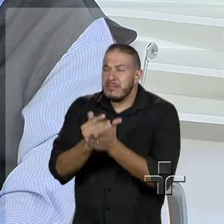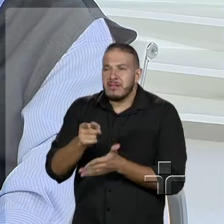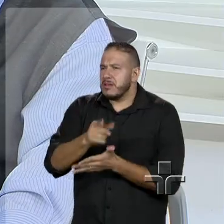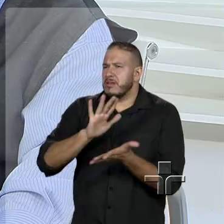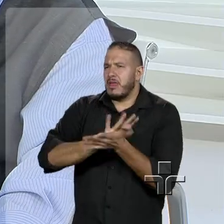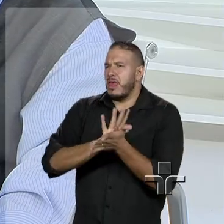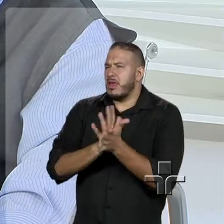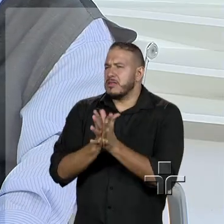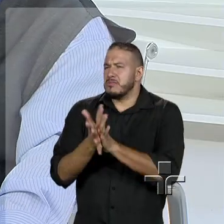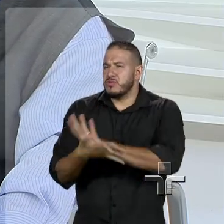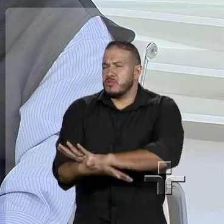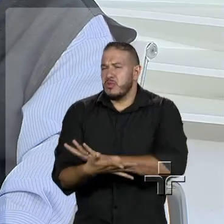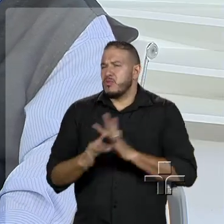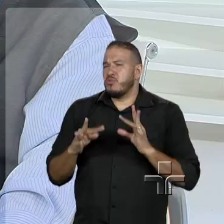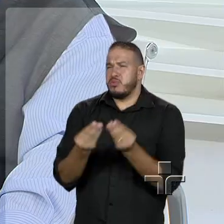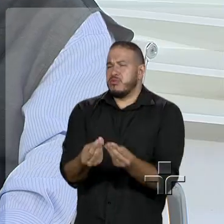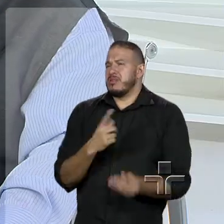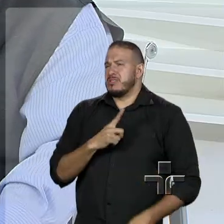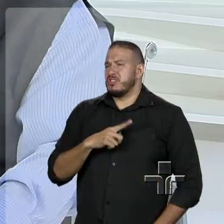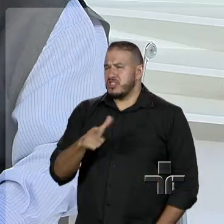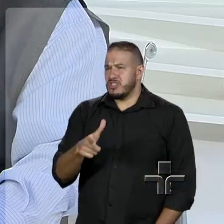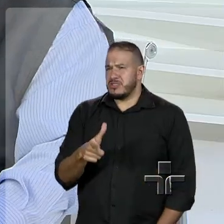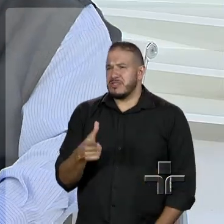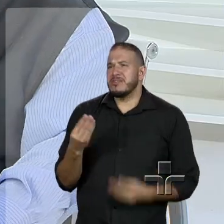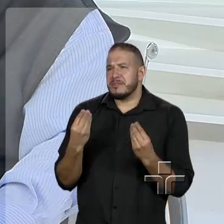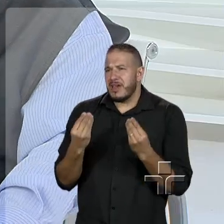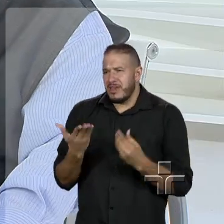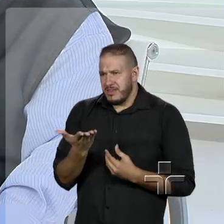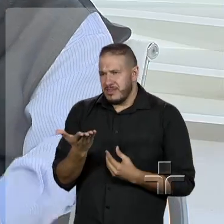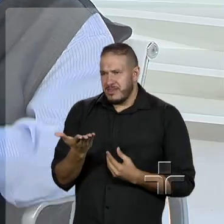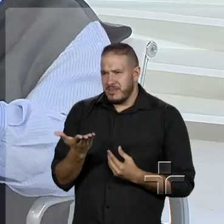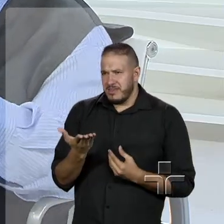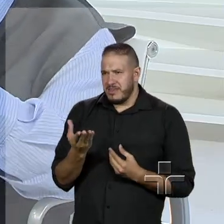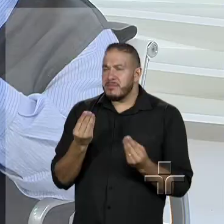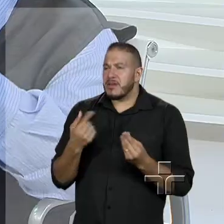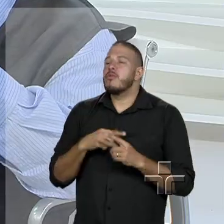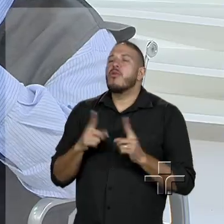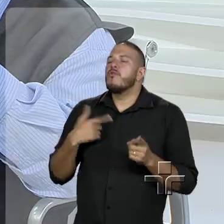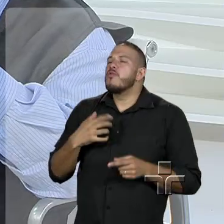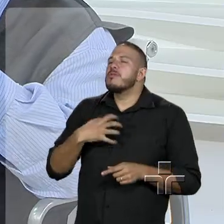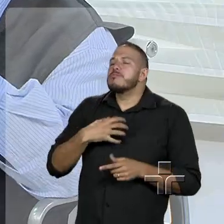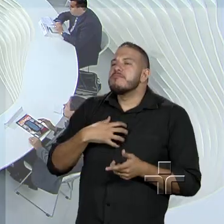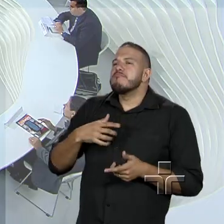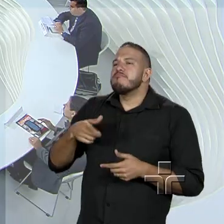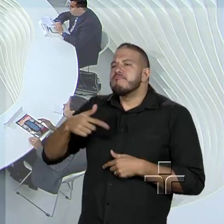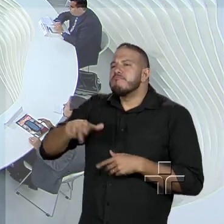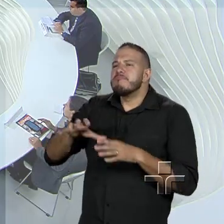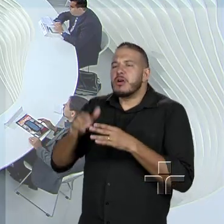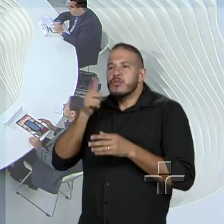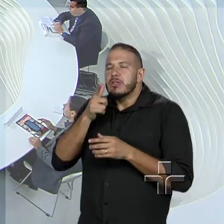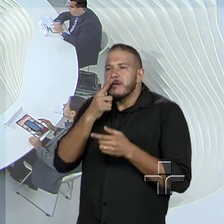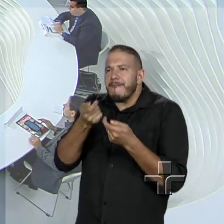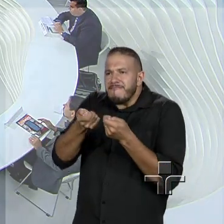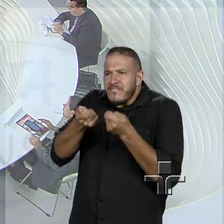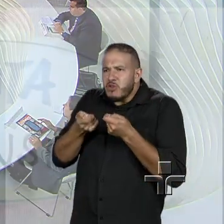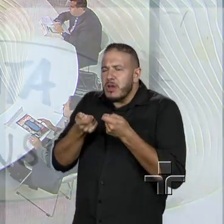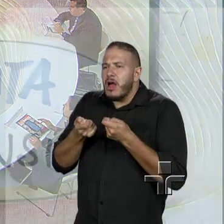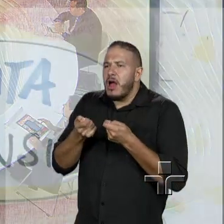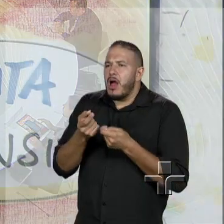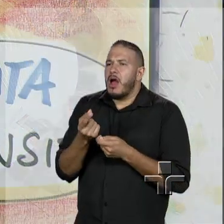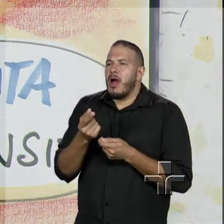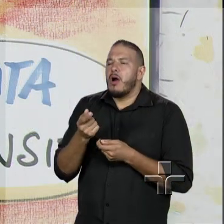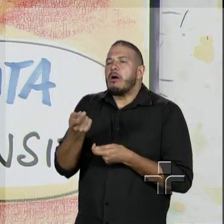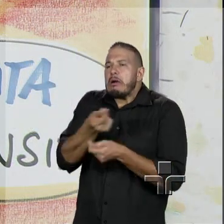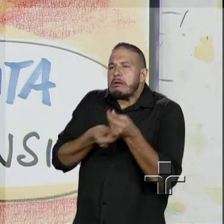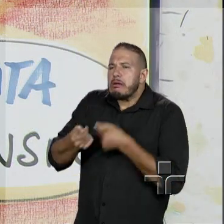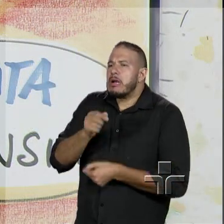que estava no caminho. E à custa de quê? Qual foi o instrumento para segurar o câmbio? A taxa de